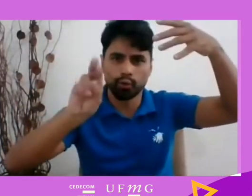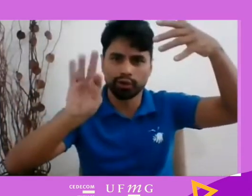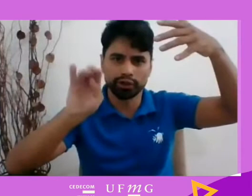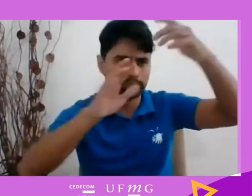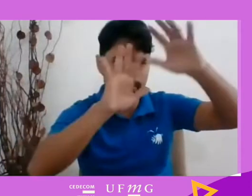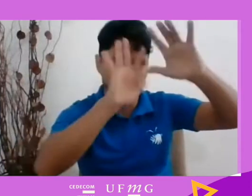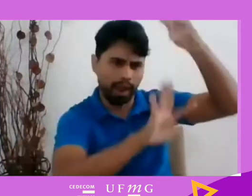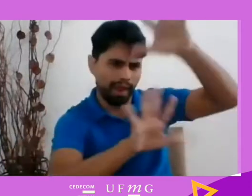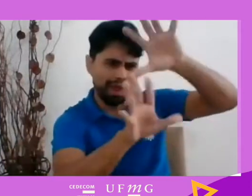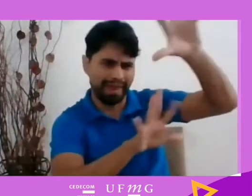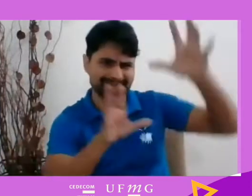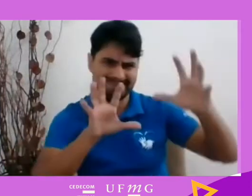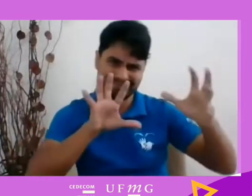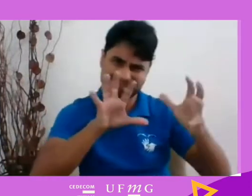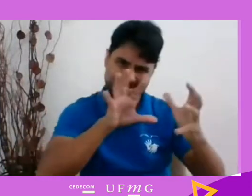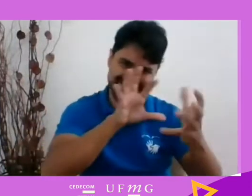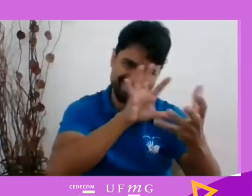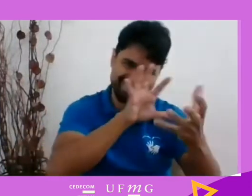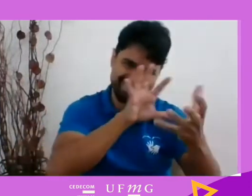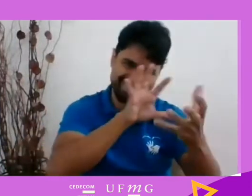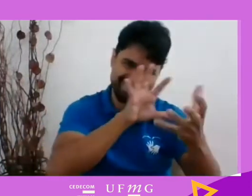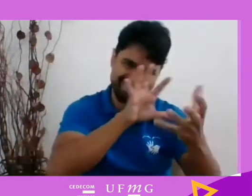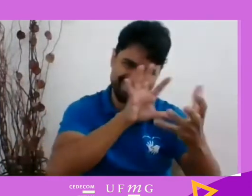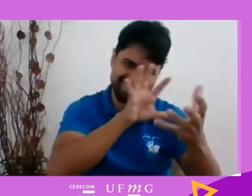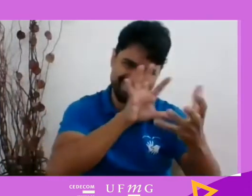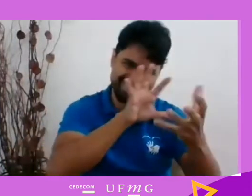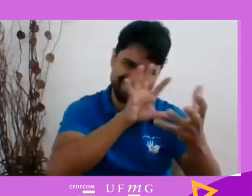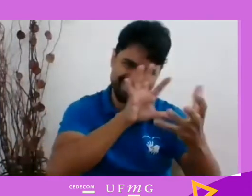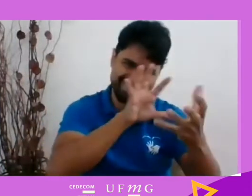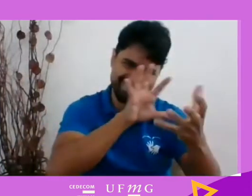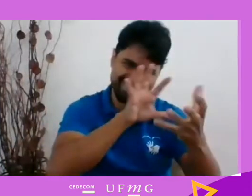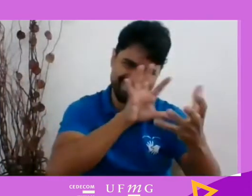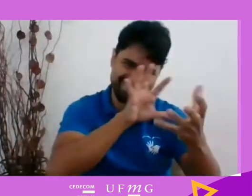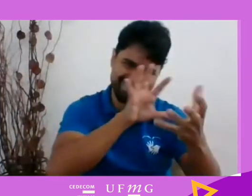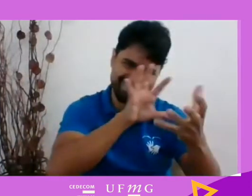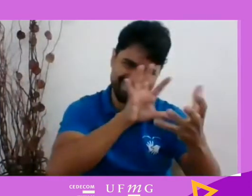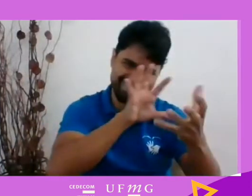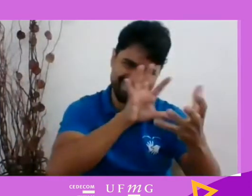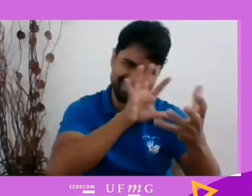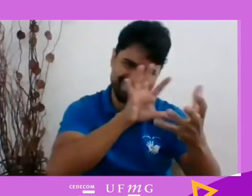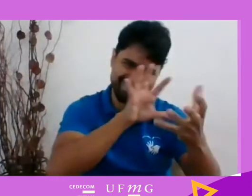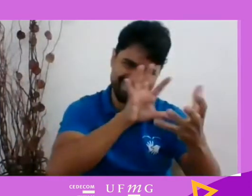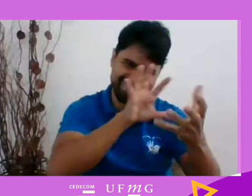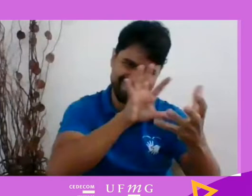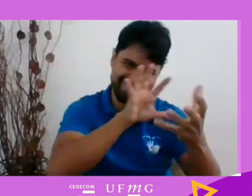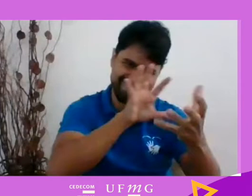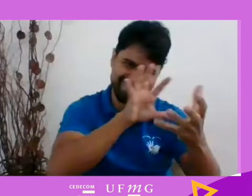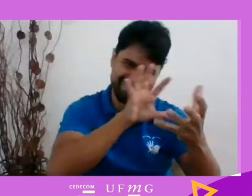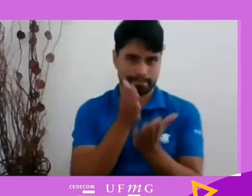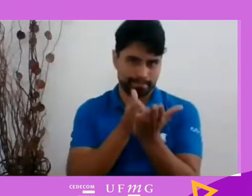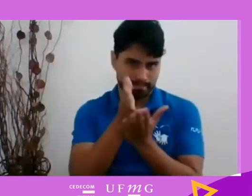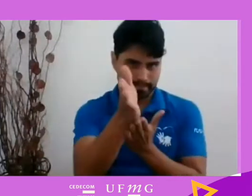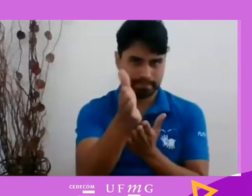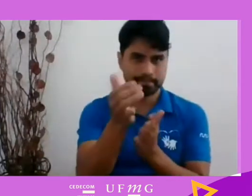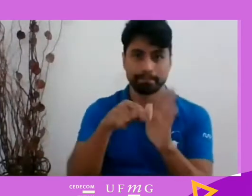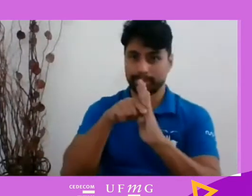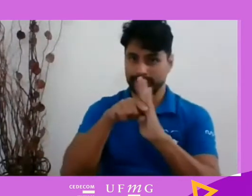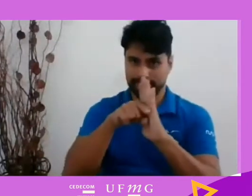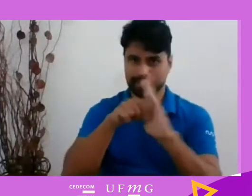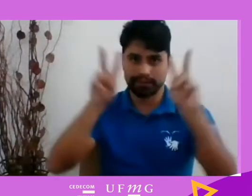de pesquisa, uma pesquisa francesa, que já está bem estabelecida, que chama teoria